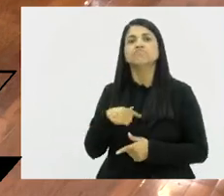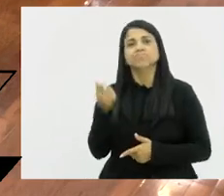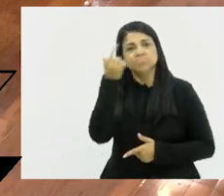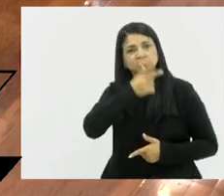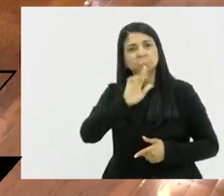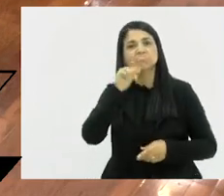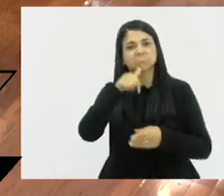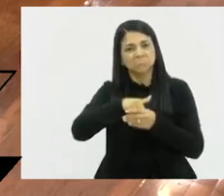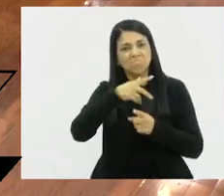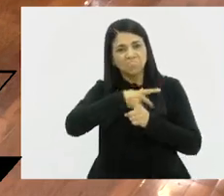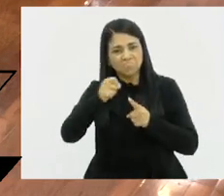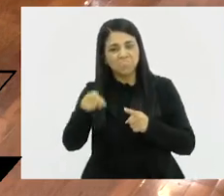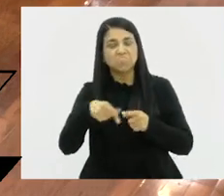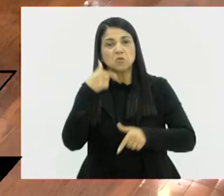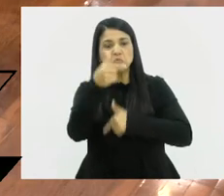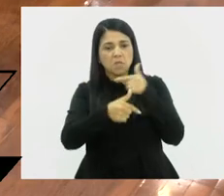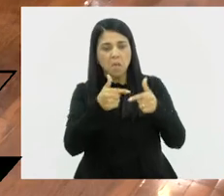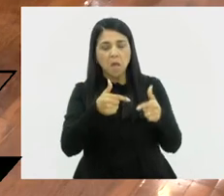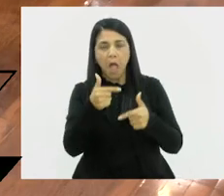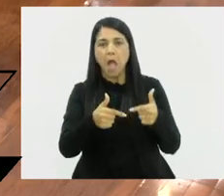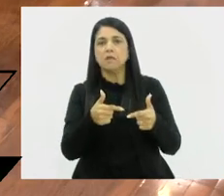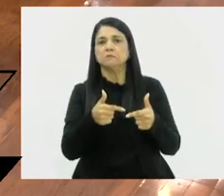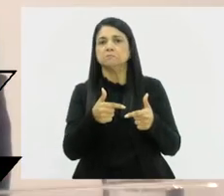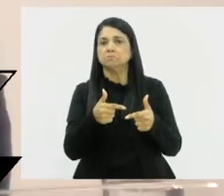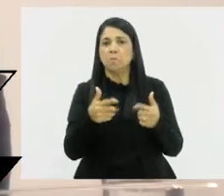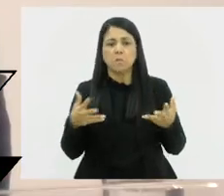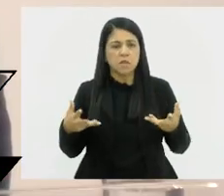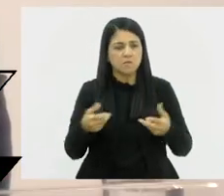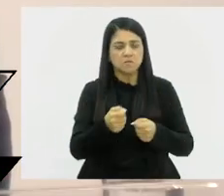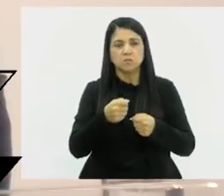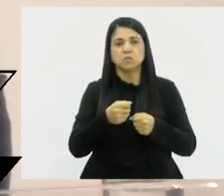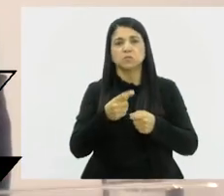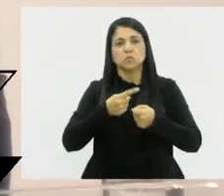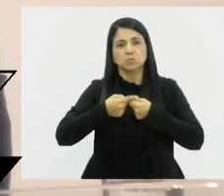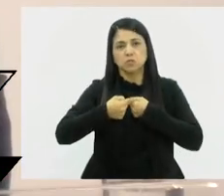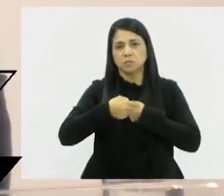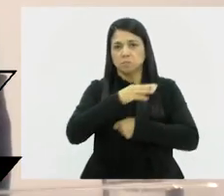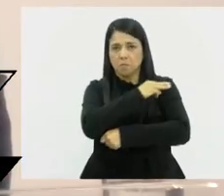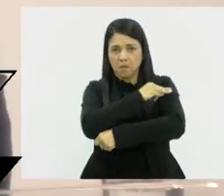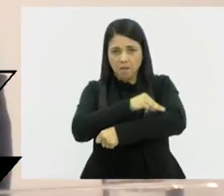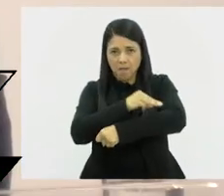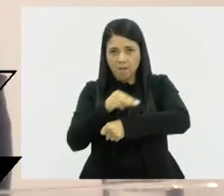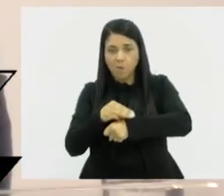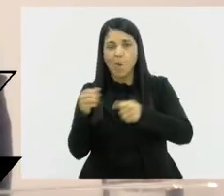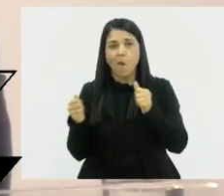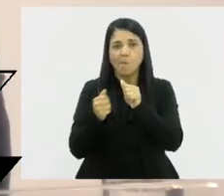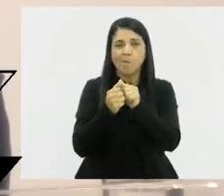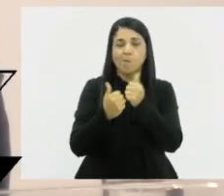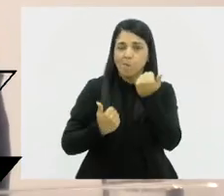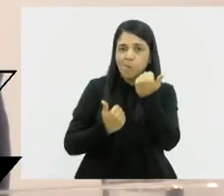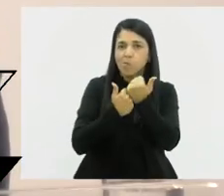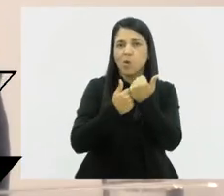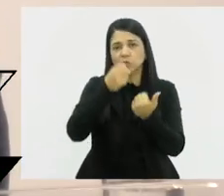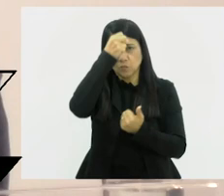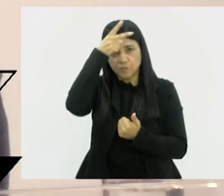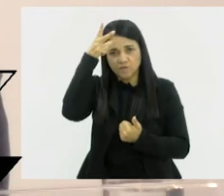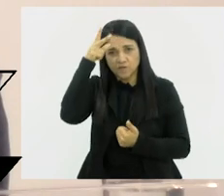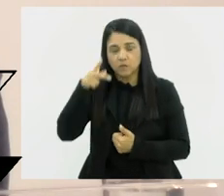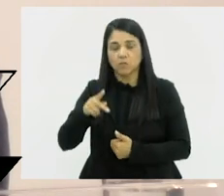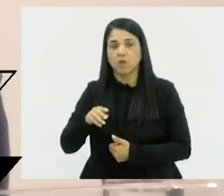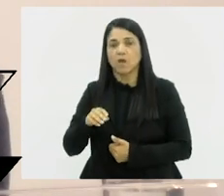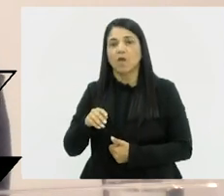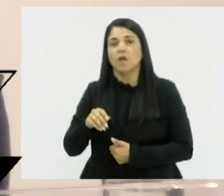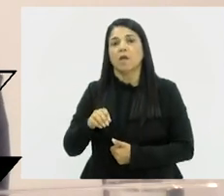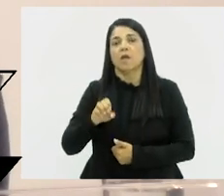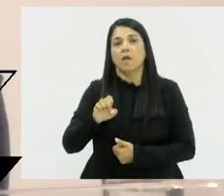fez um brilhante trabalho no município de Macaé, com apoio da Prefeitura Municipal de Macaé, do prefeito Elbert, criar